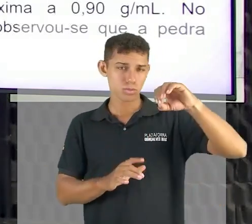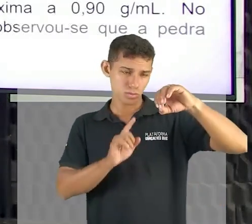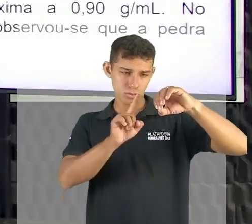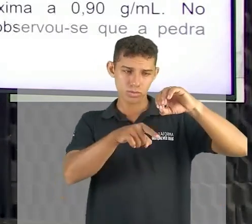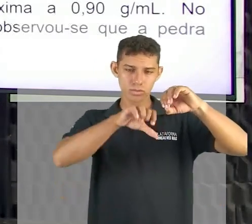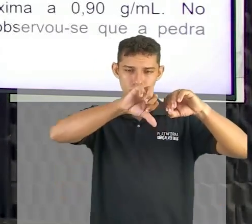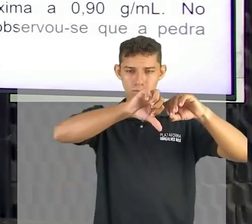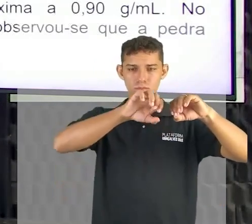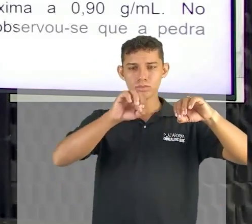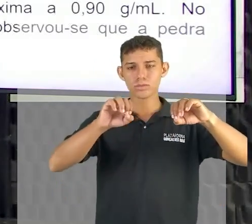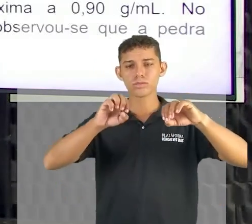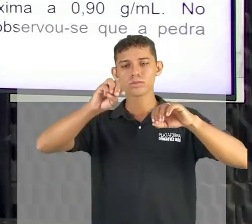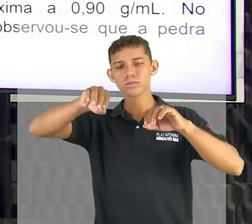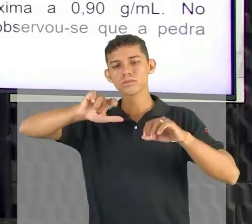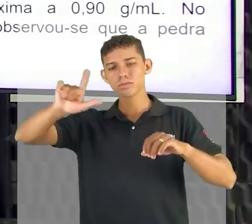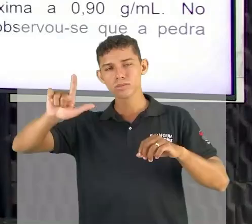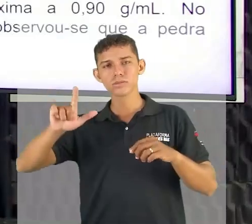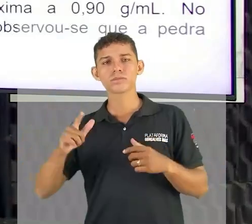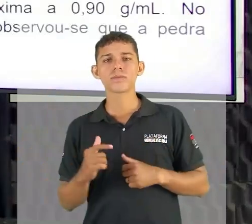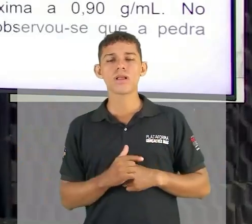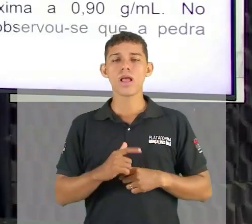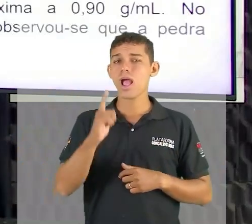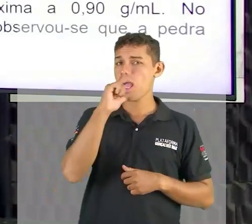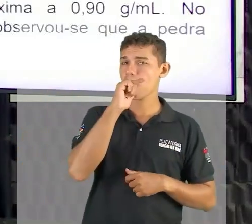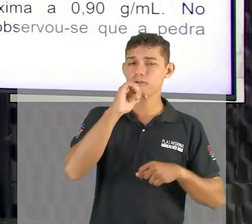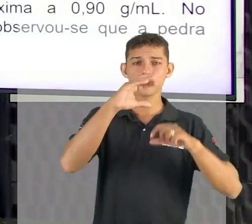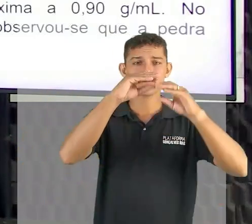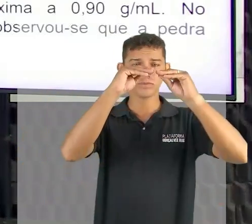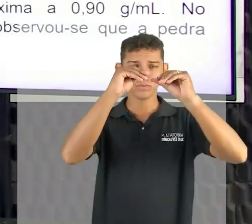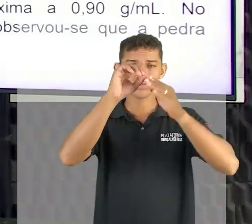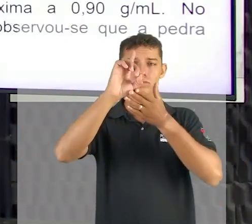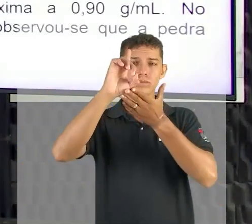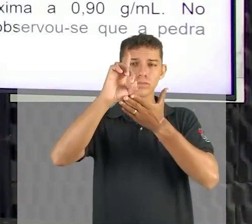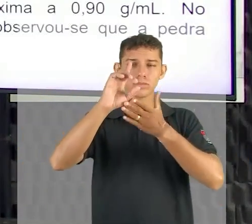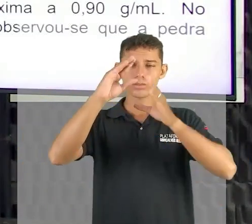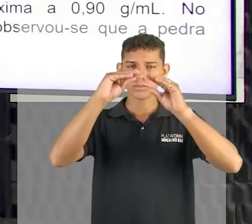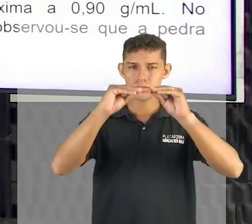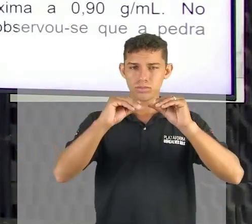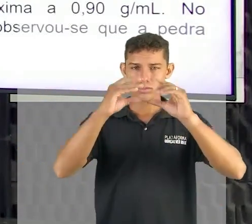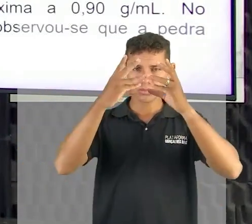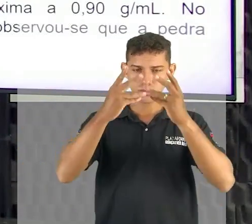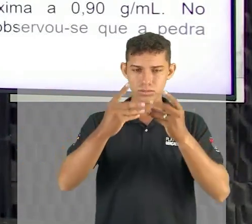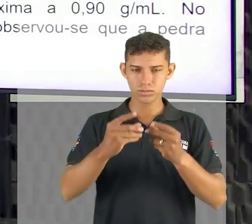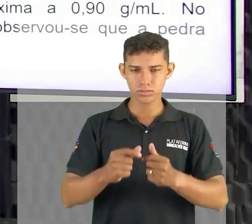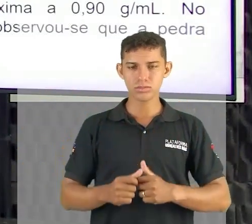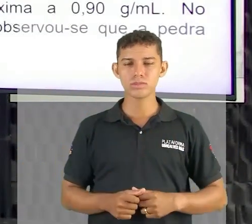cada mililitro. Você sabe, né, que quando a água ela solidifica, a densidade dela diminui.